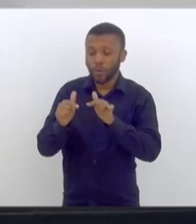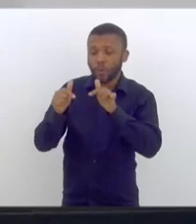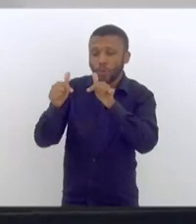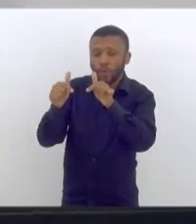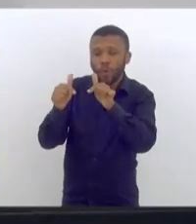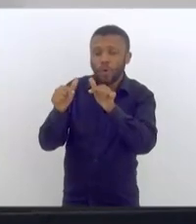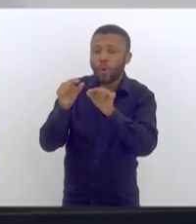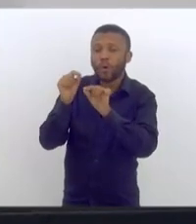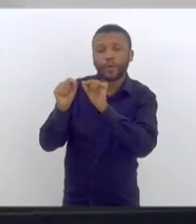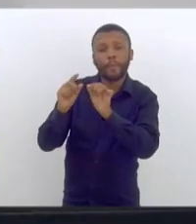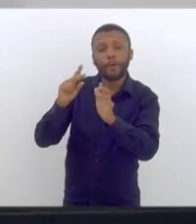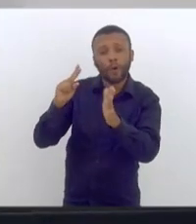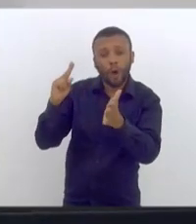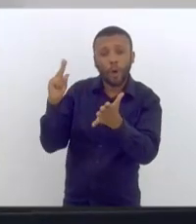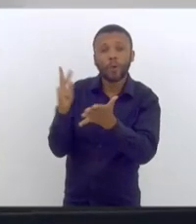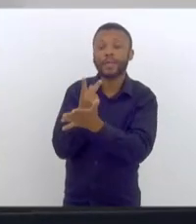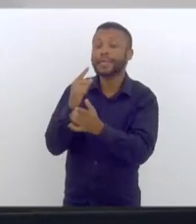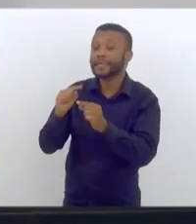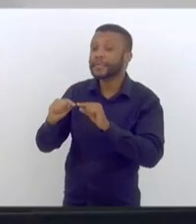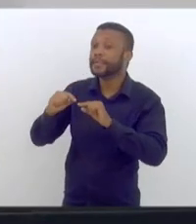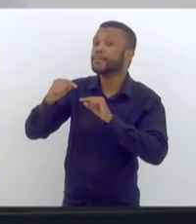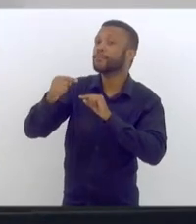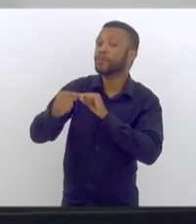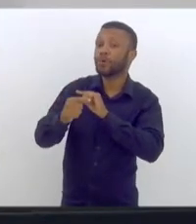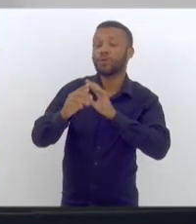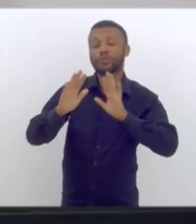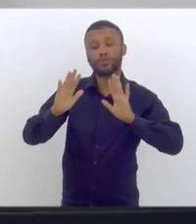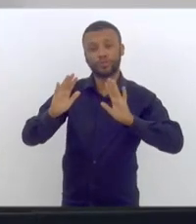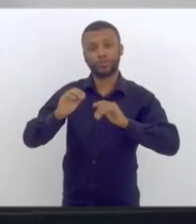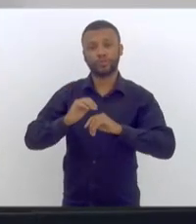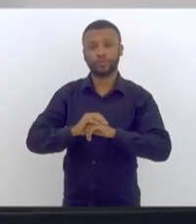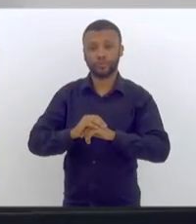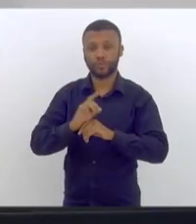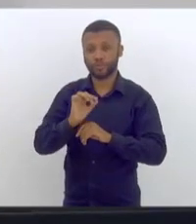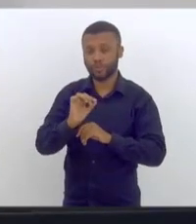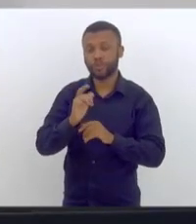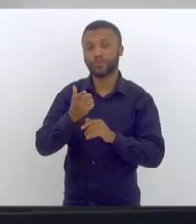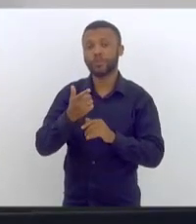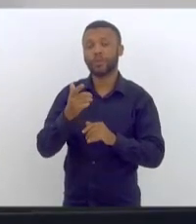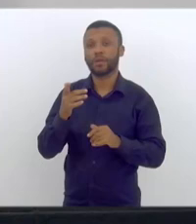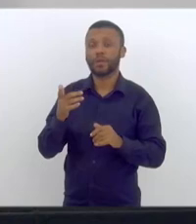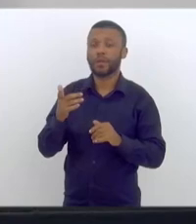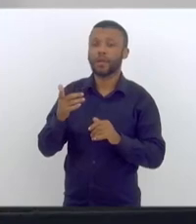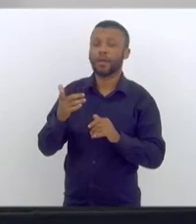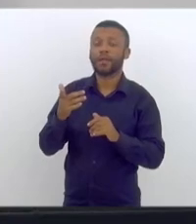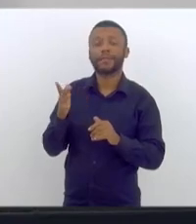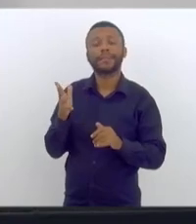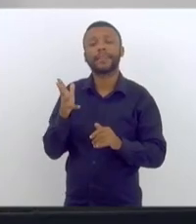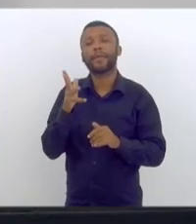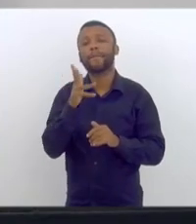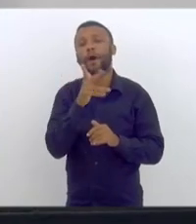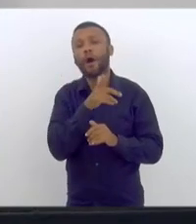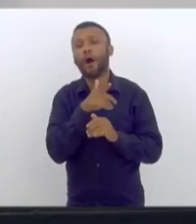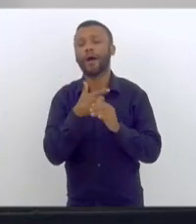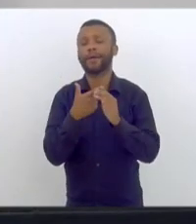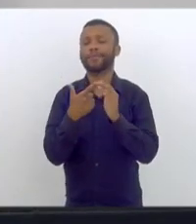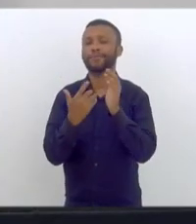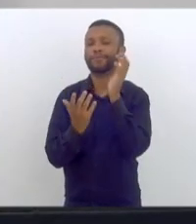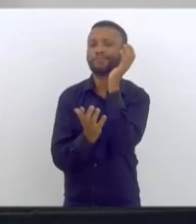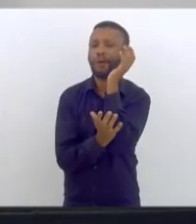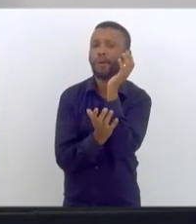pode proporcionar de morosidade de transtorno aí